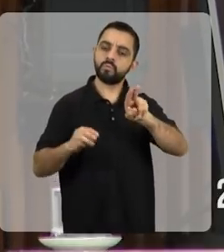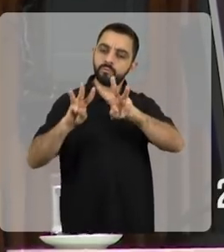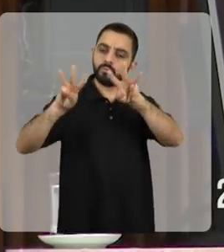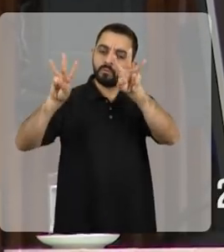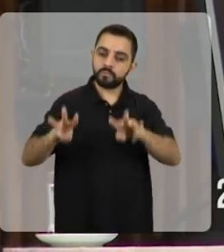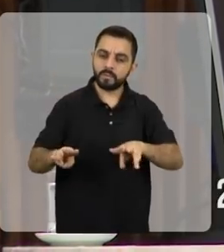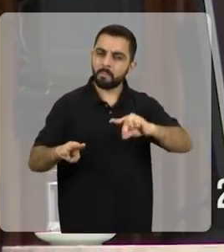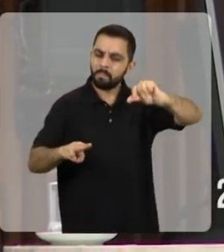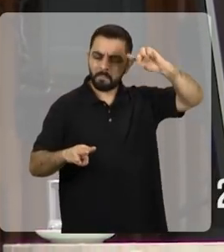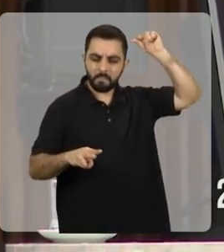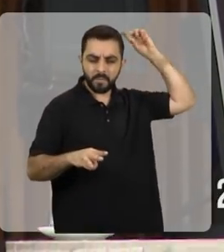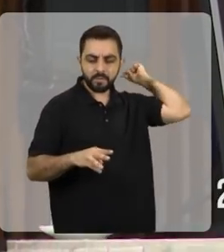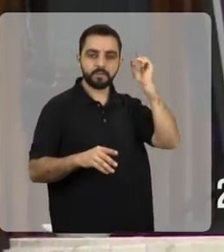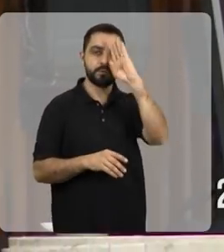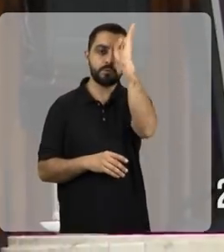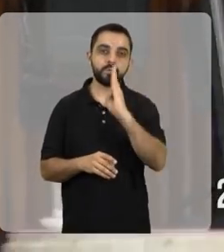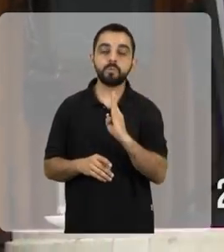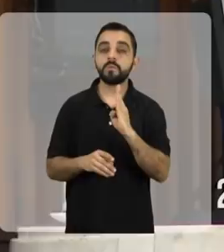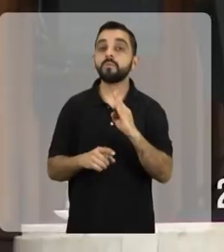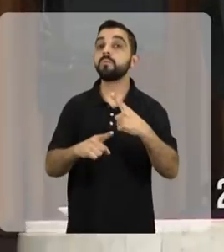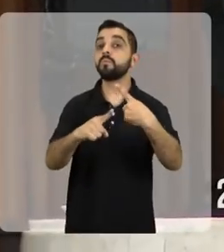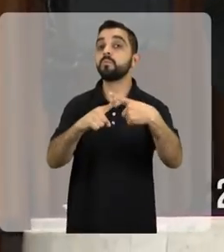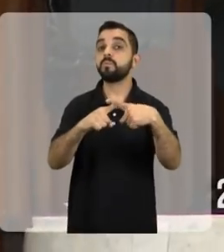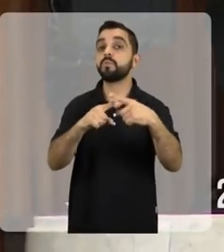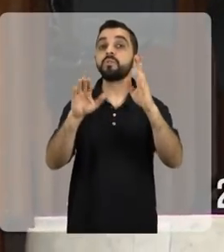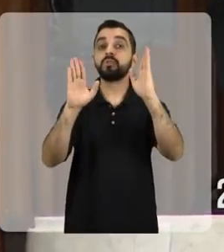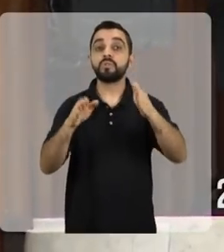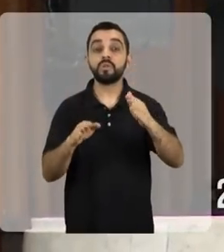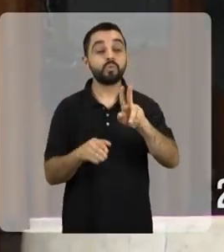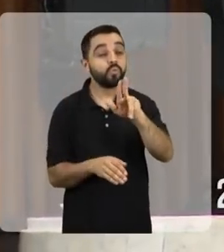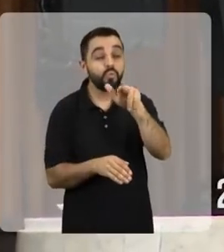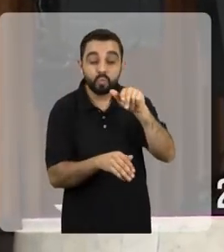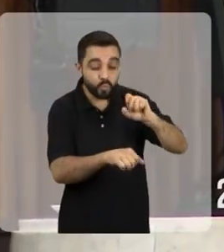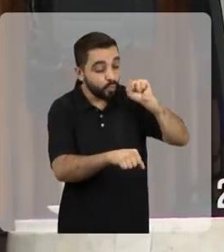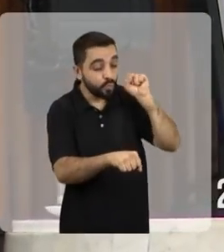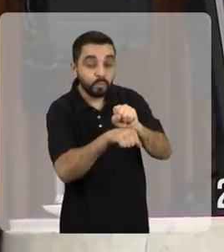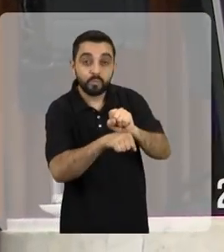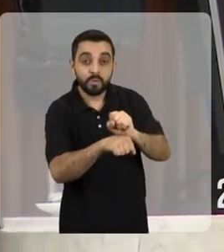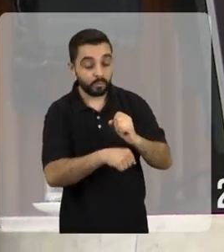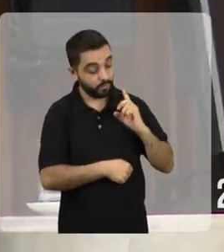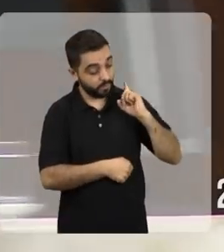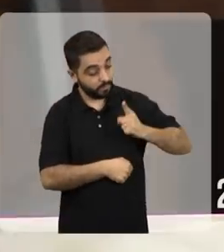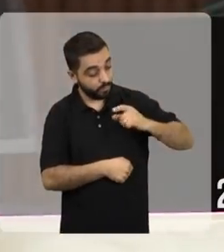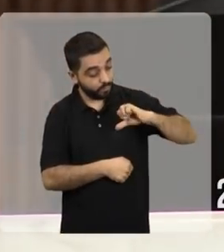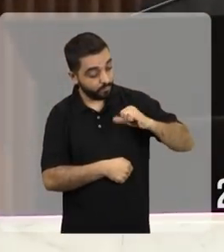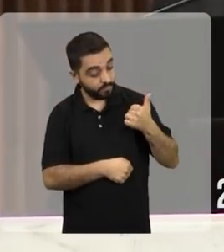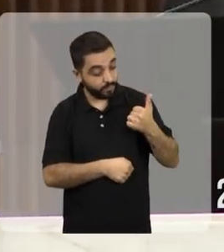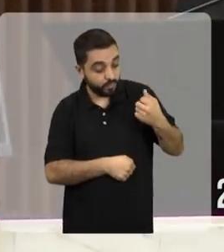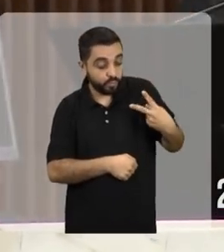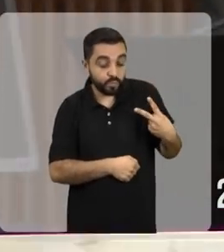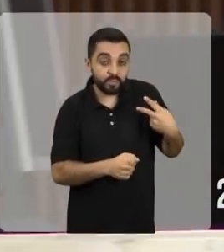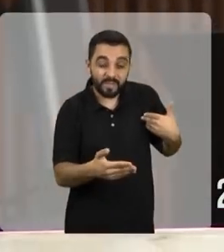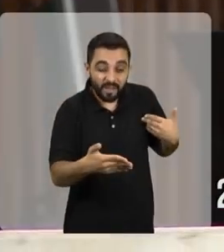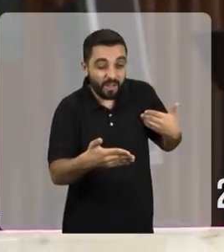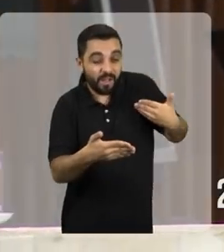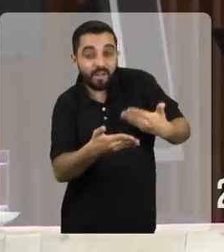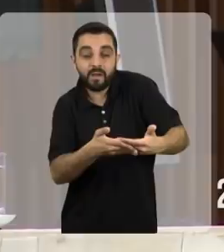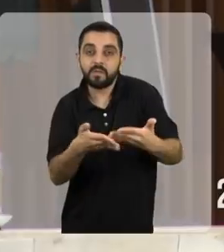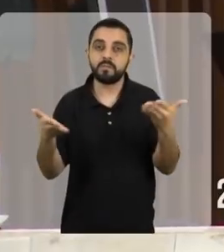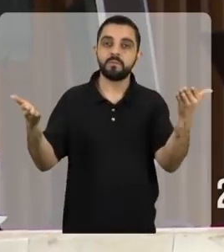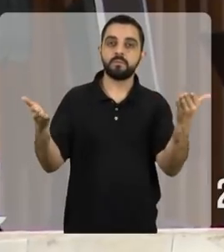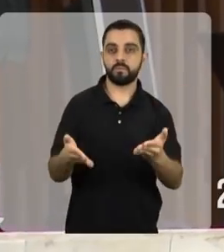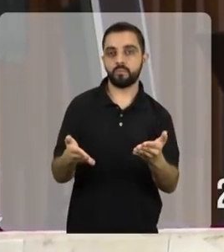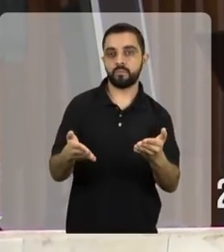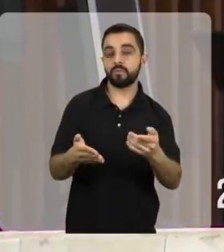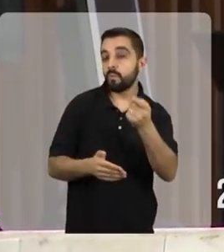brasil por uma razão porque nós funcionamos ininterruptamente de 1912 até agora nesses quase